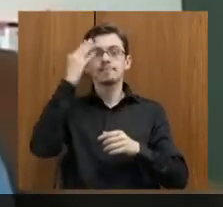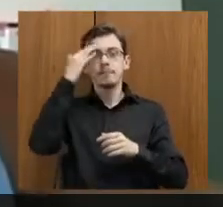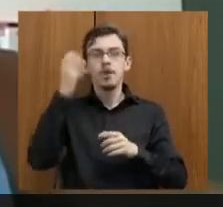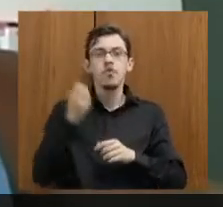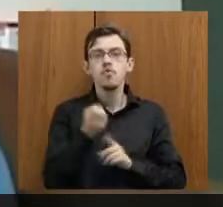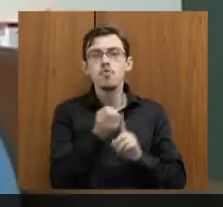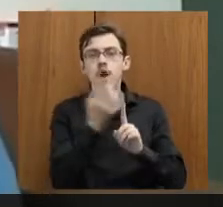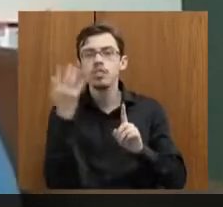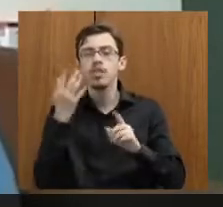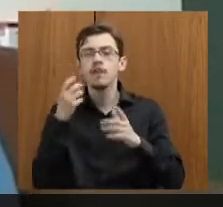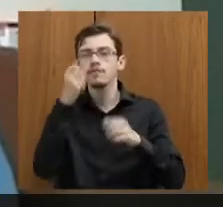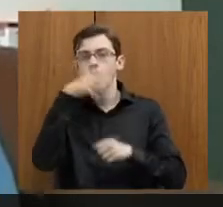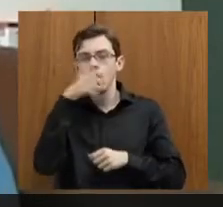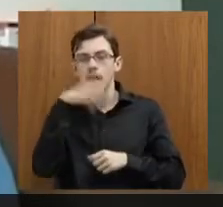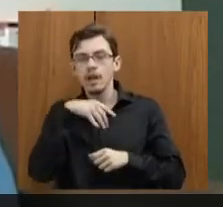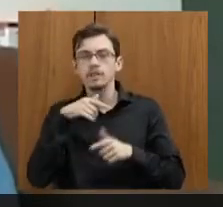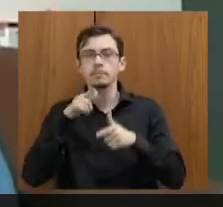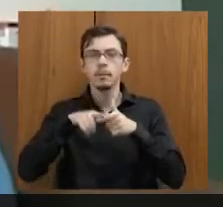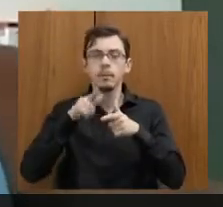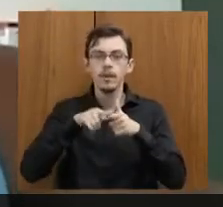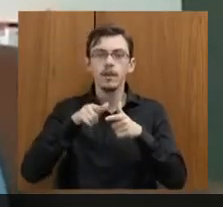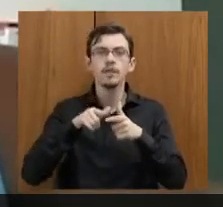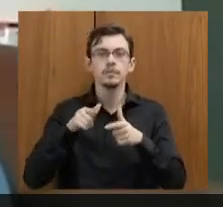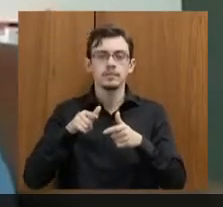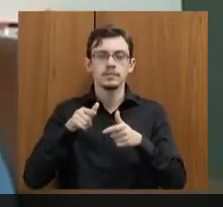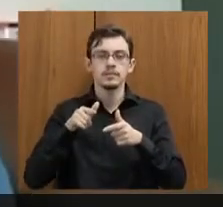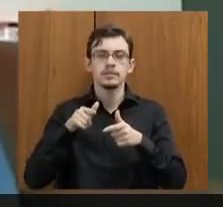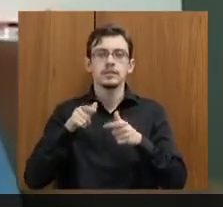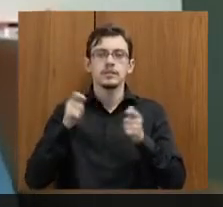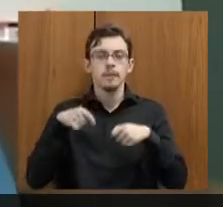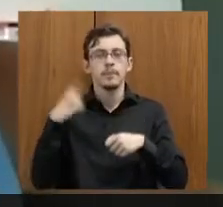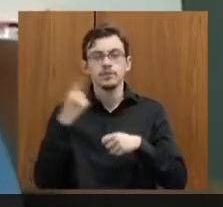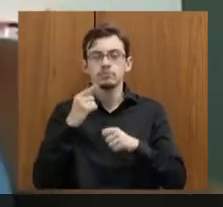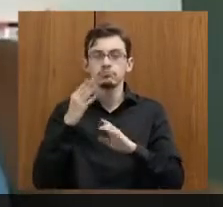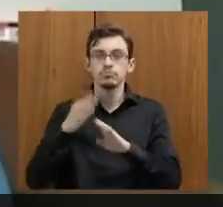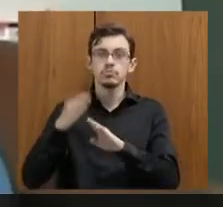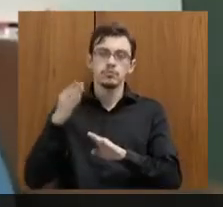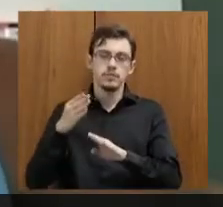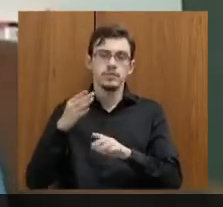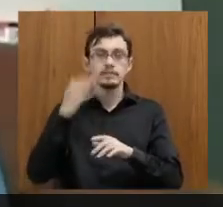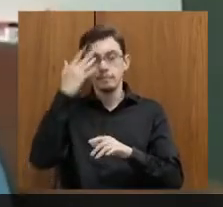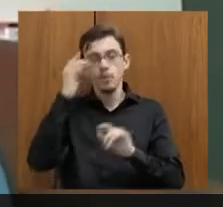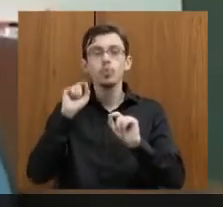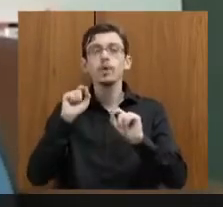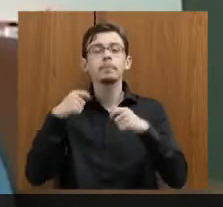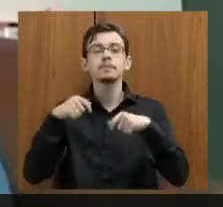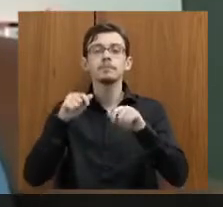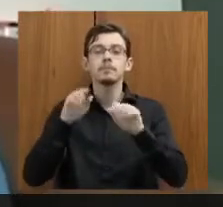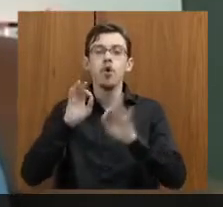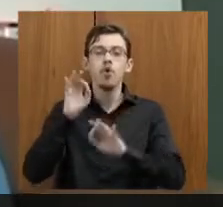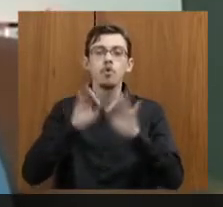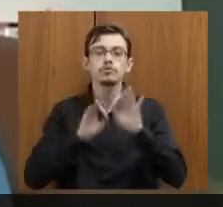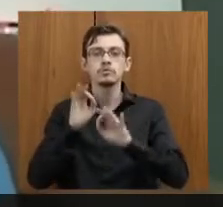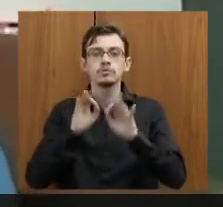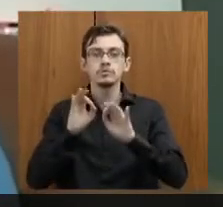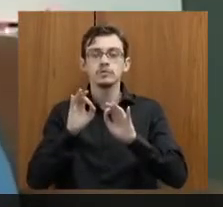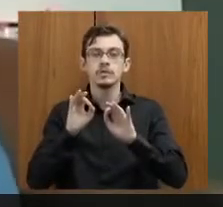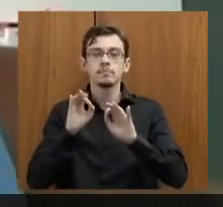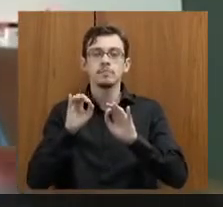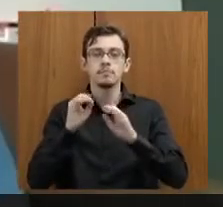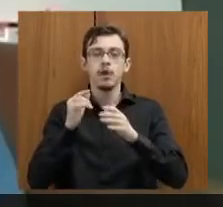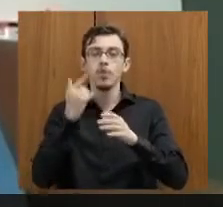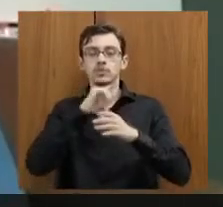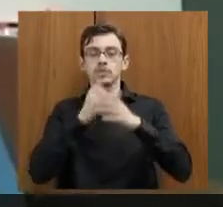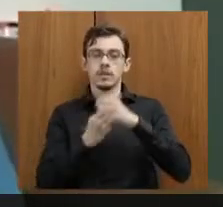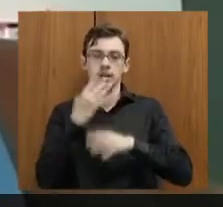adequado é os ajustamentos necessários para as políticas públicas de gênero Então